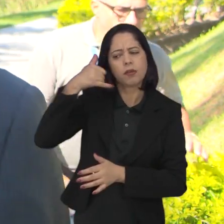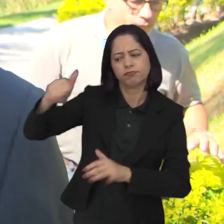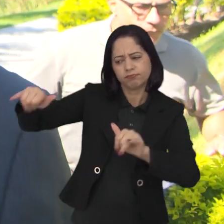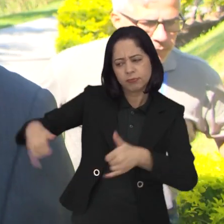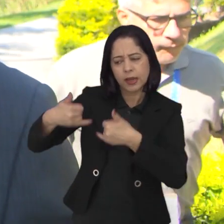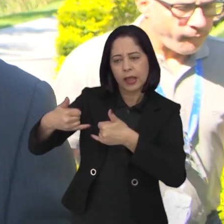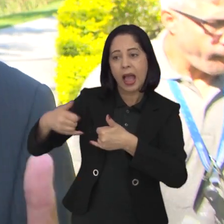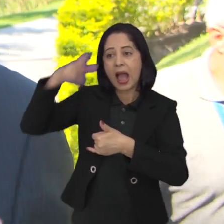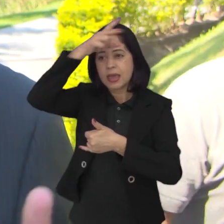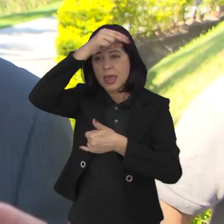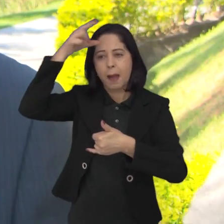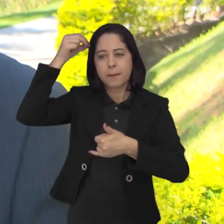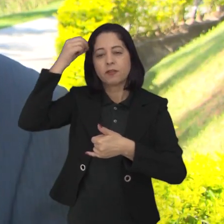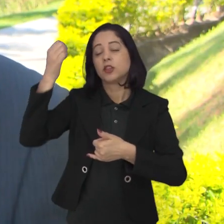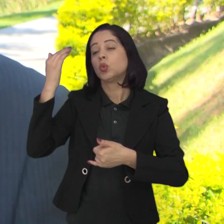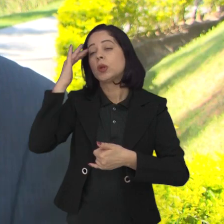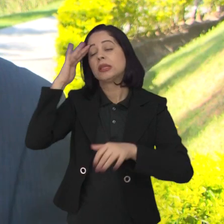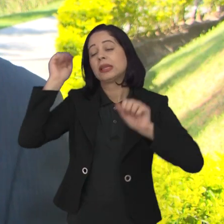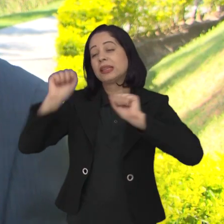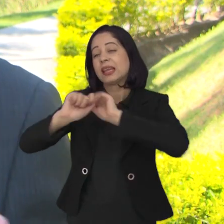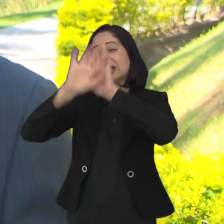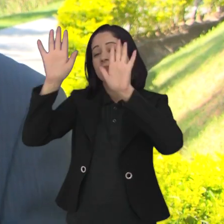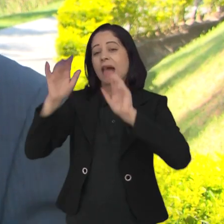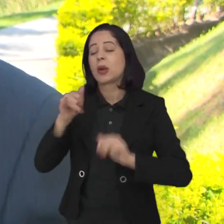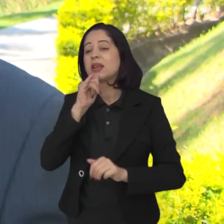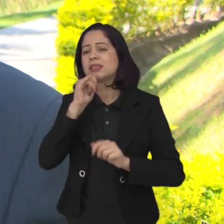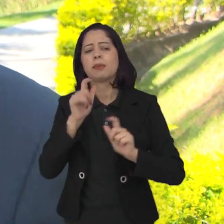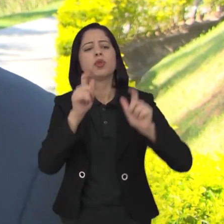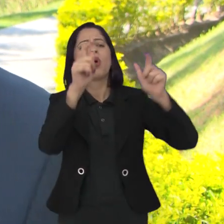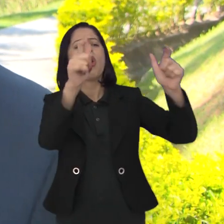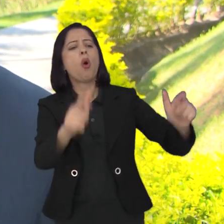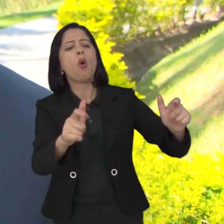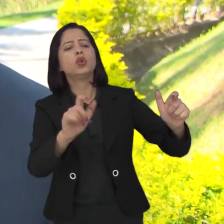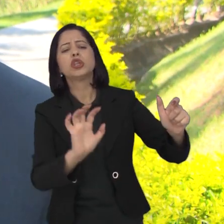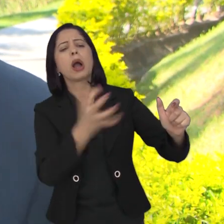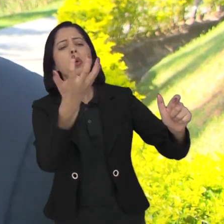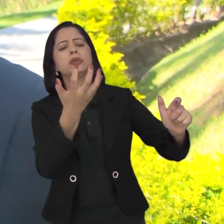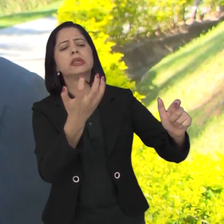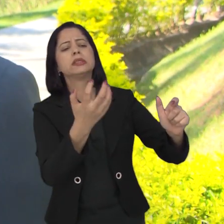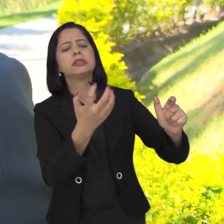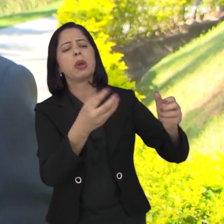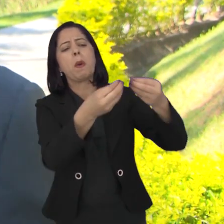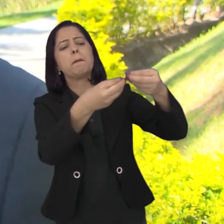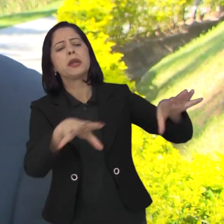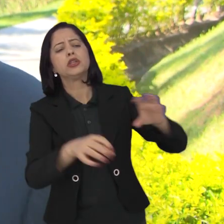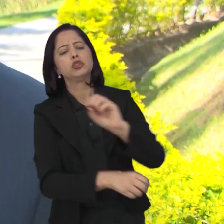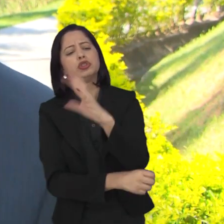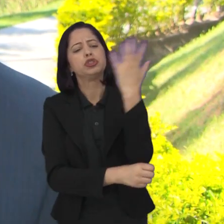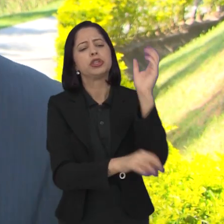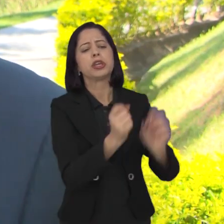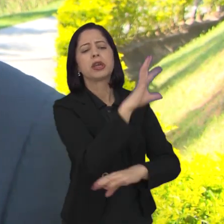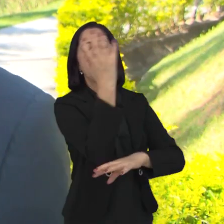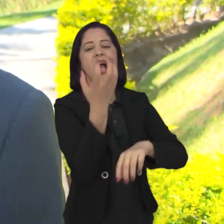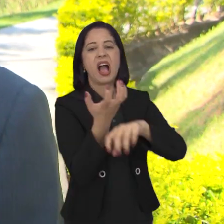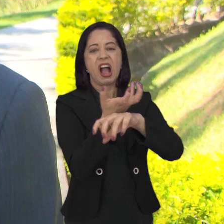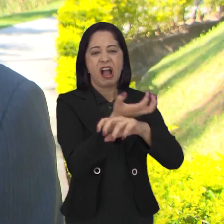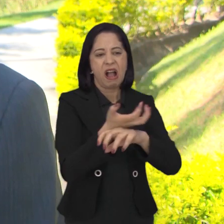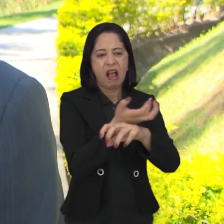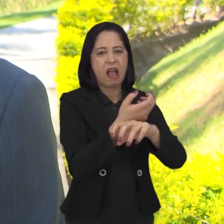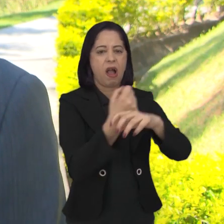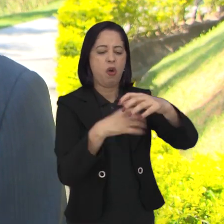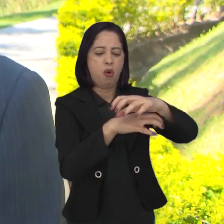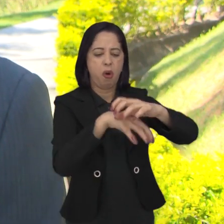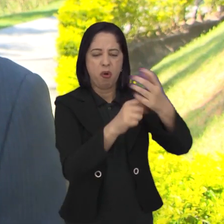tome conhecimento de onde está havendo ocorrência maior de dano à flora ou ataque à